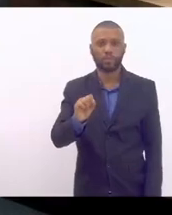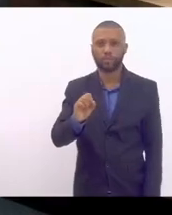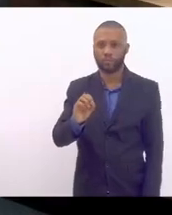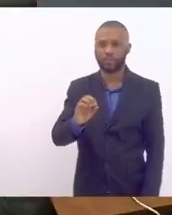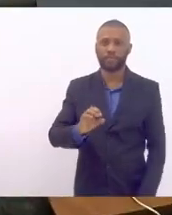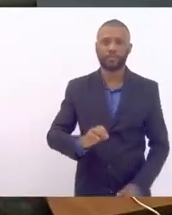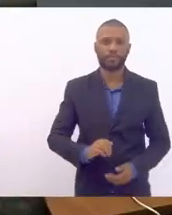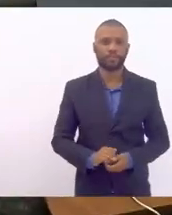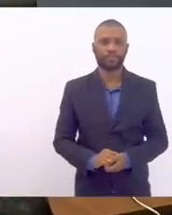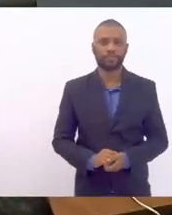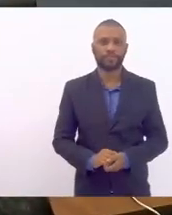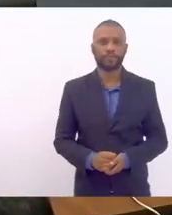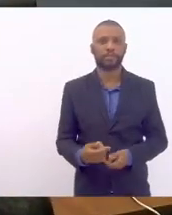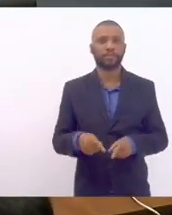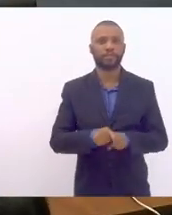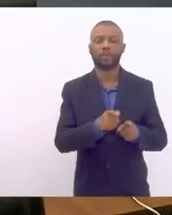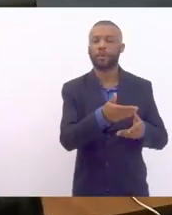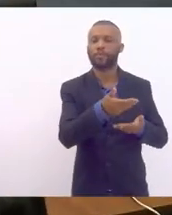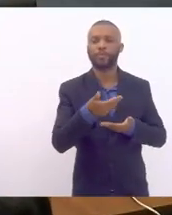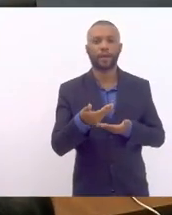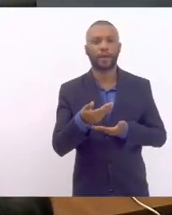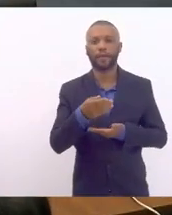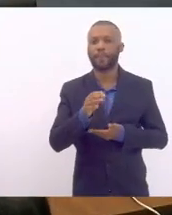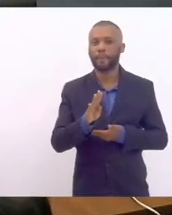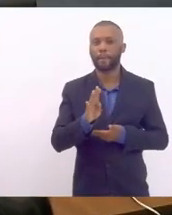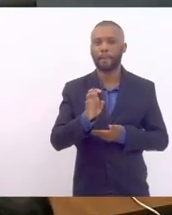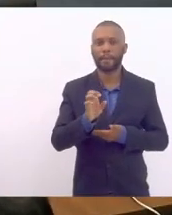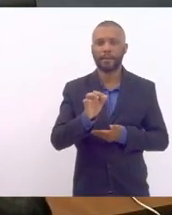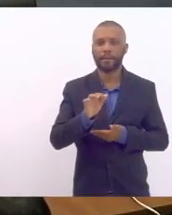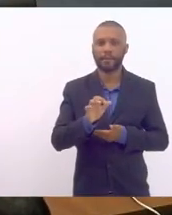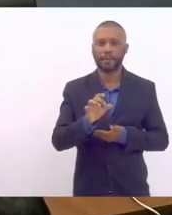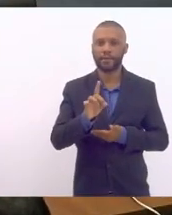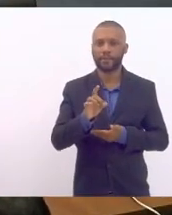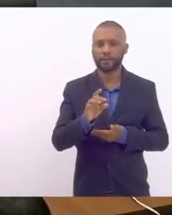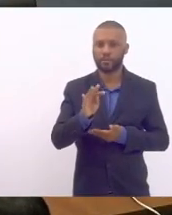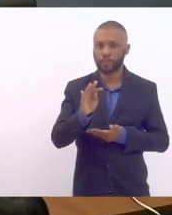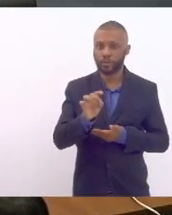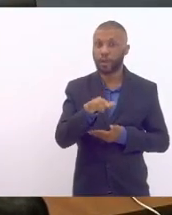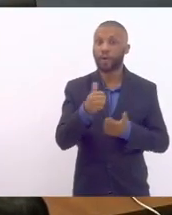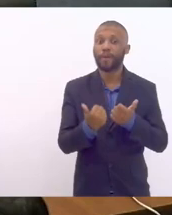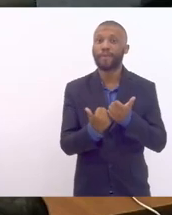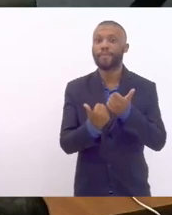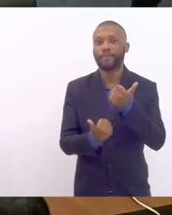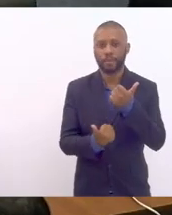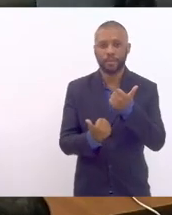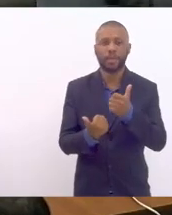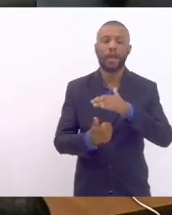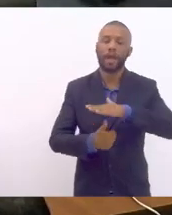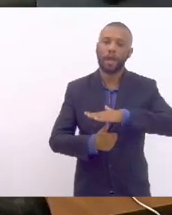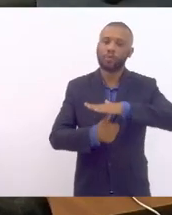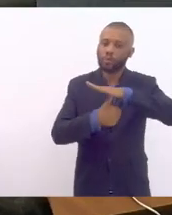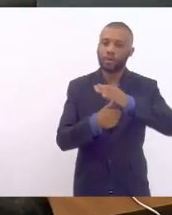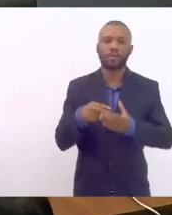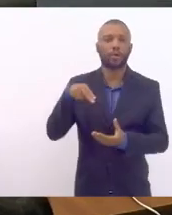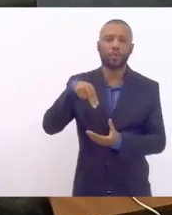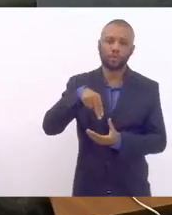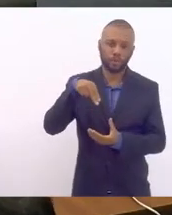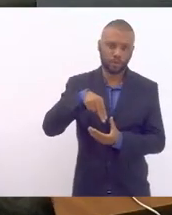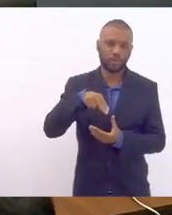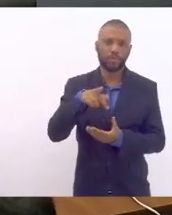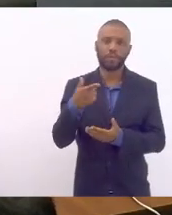E aí está Benedito Adeodato é o vice-reitor da Unirio vai estar